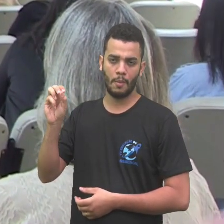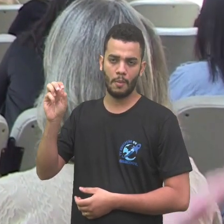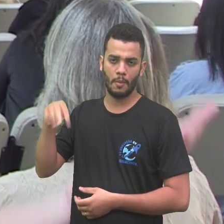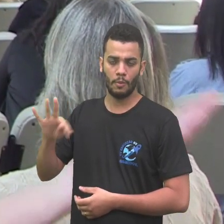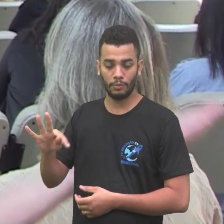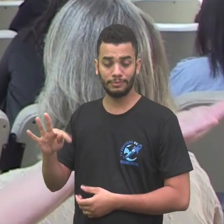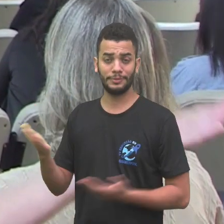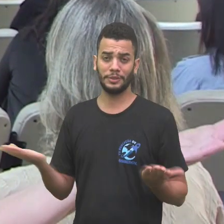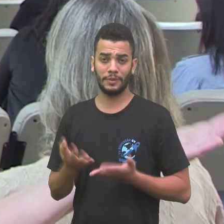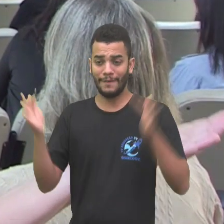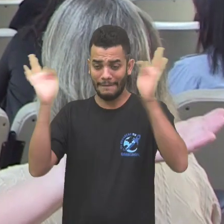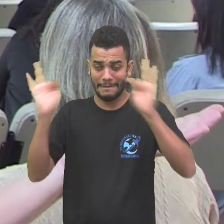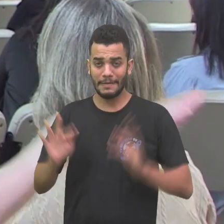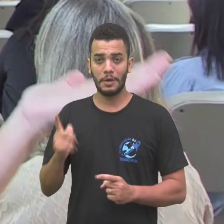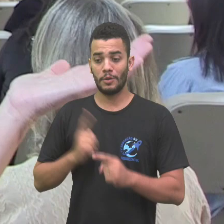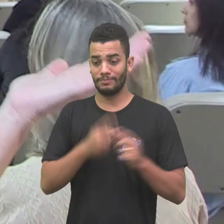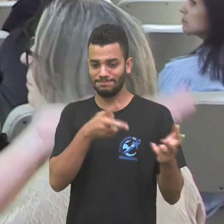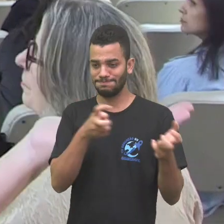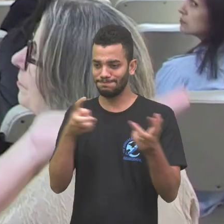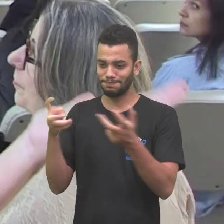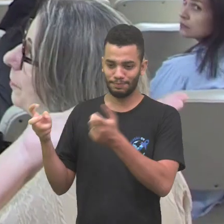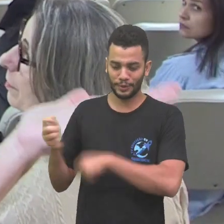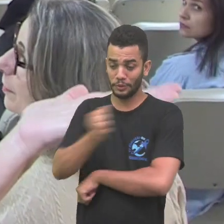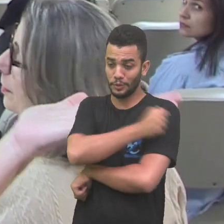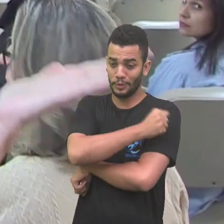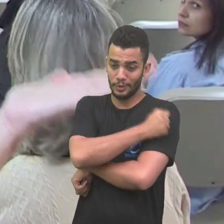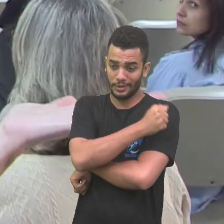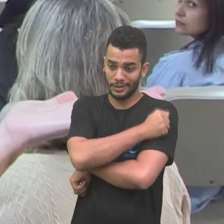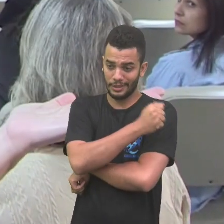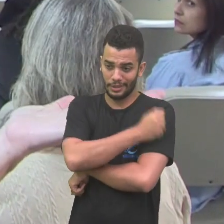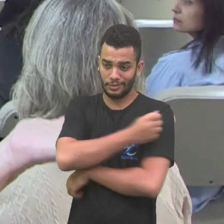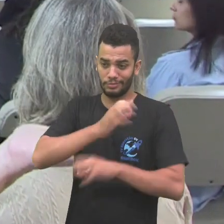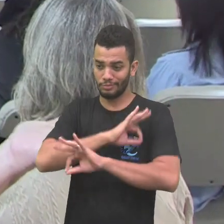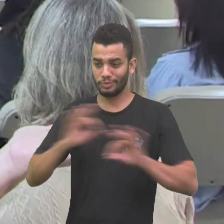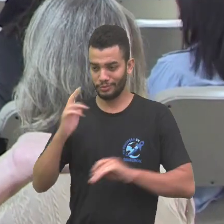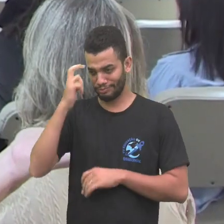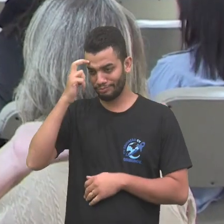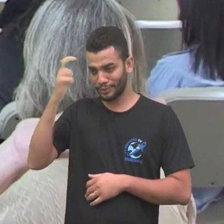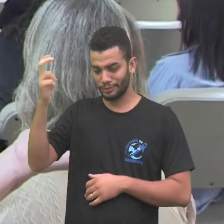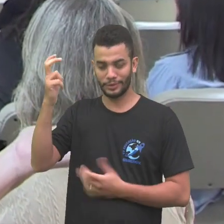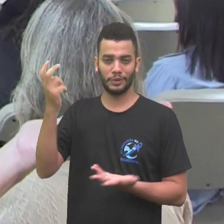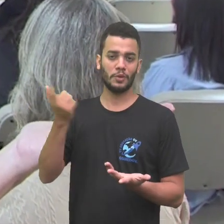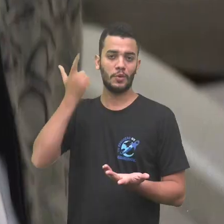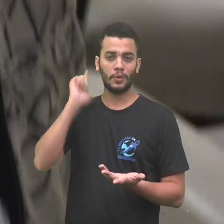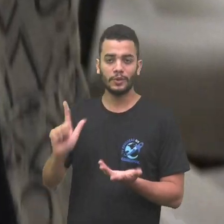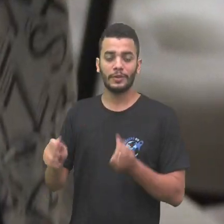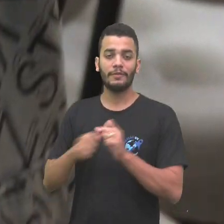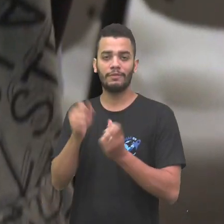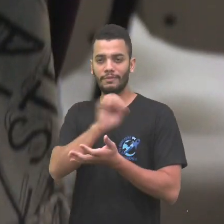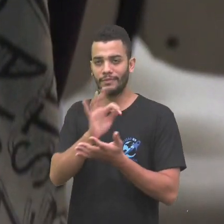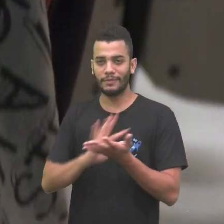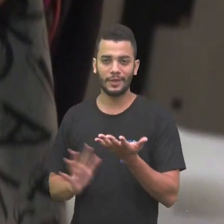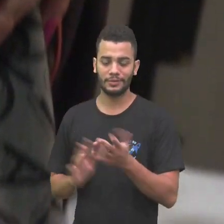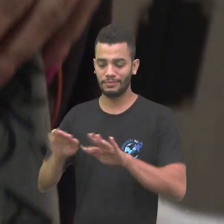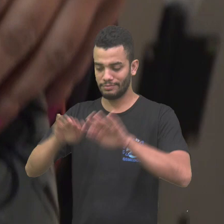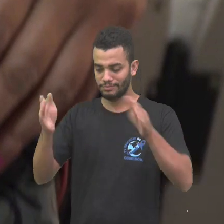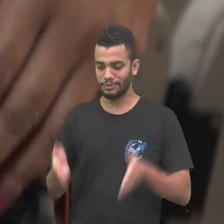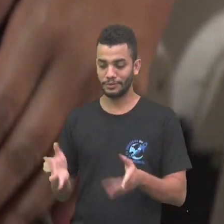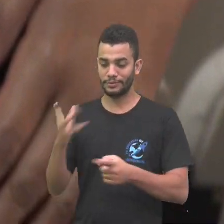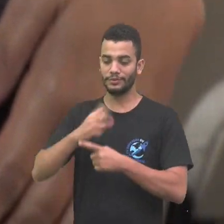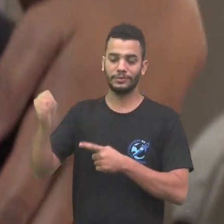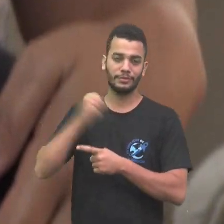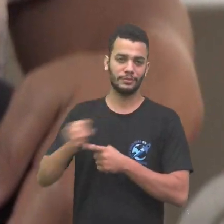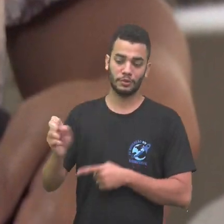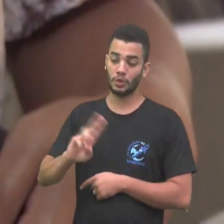é fazer parte da história dessa mesa com o nosso aluno vencedor, o Anthony.